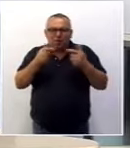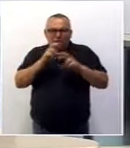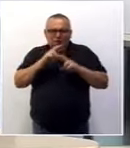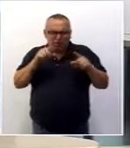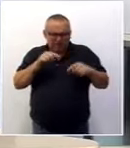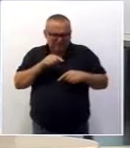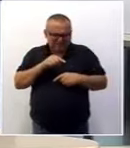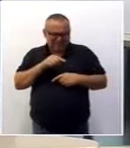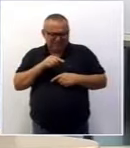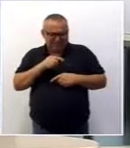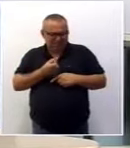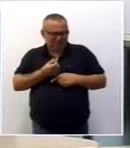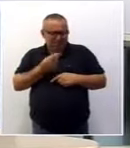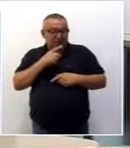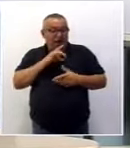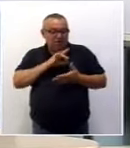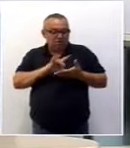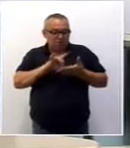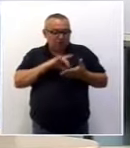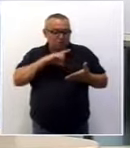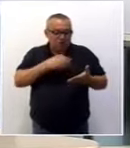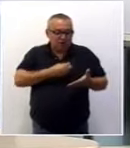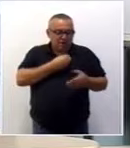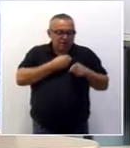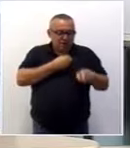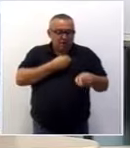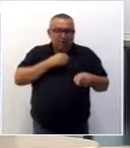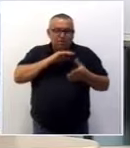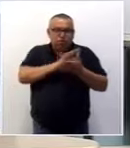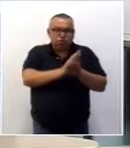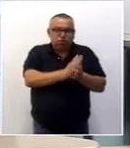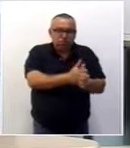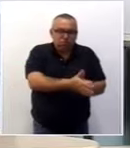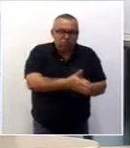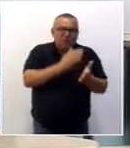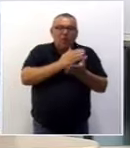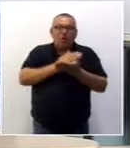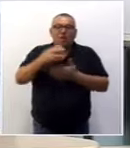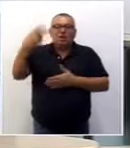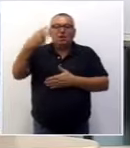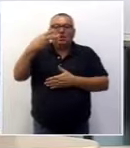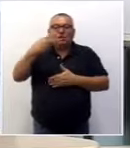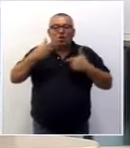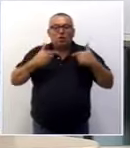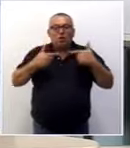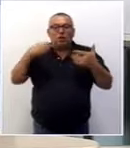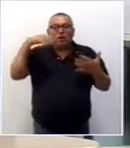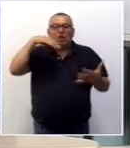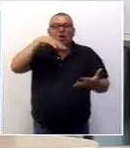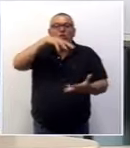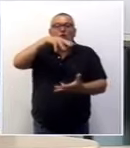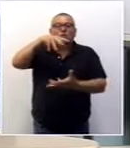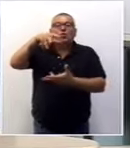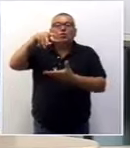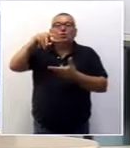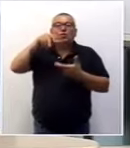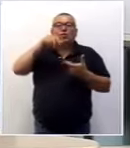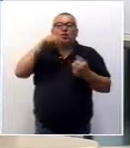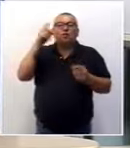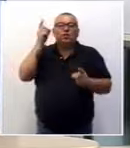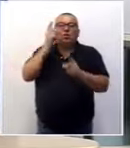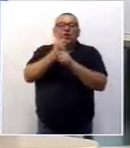né? Então, o desenvolvimento do filme infravermelho se deu na Segunda Guerra Mundial com esse objetivo de descobrir onde estava o